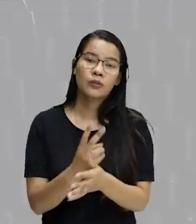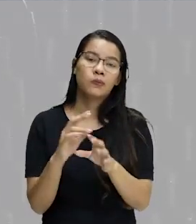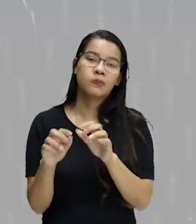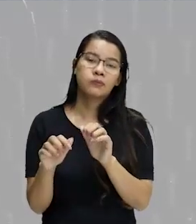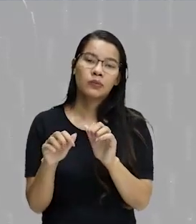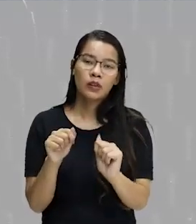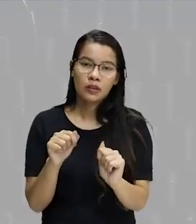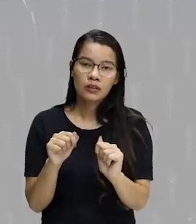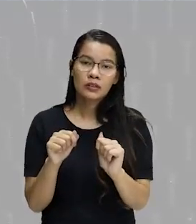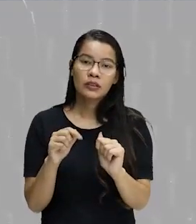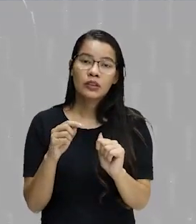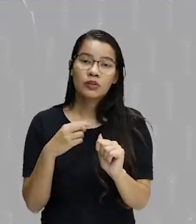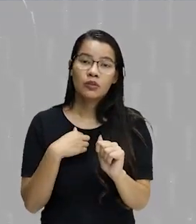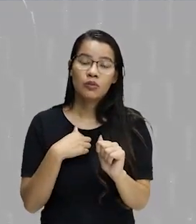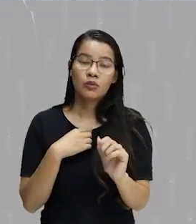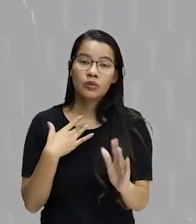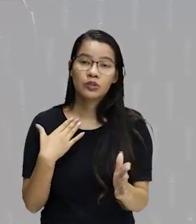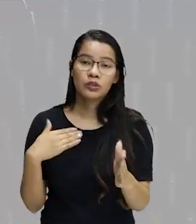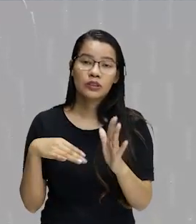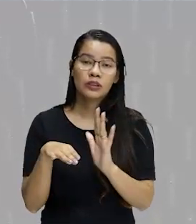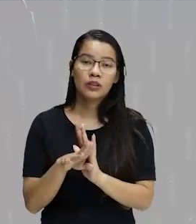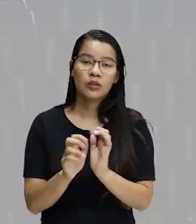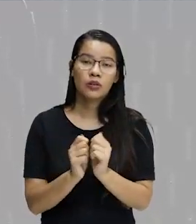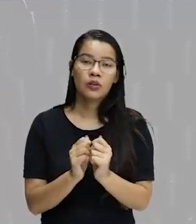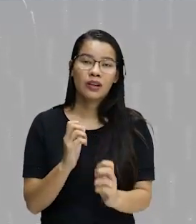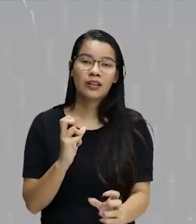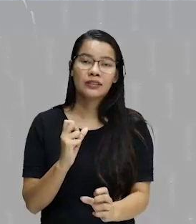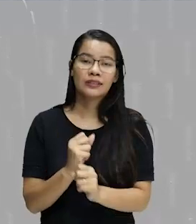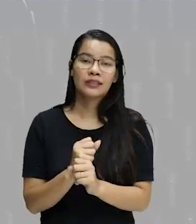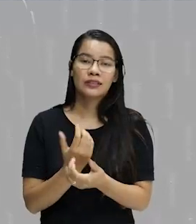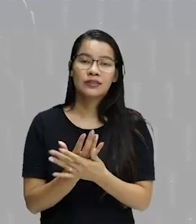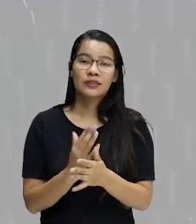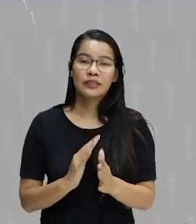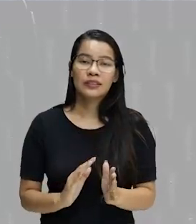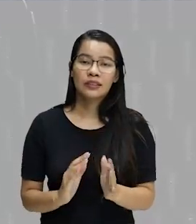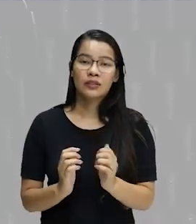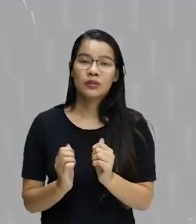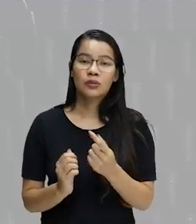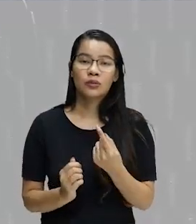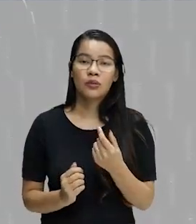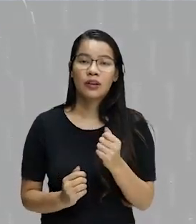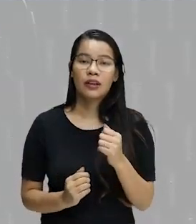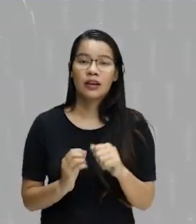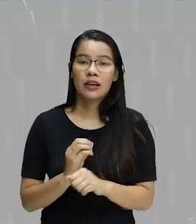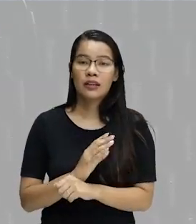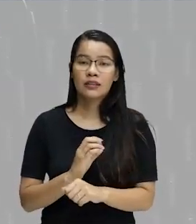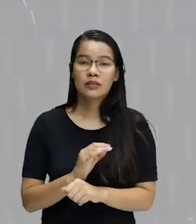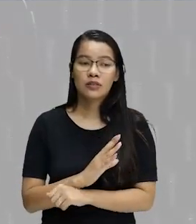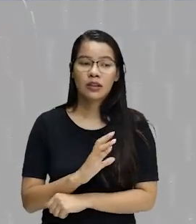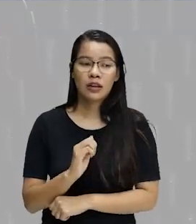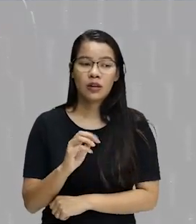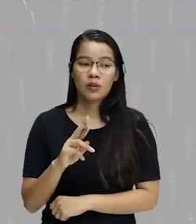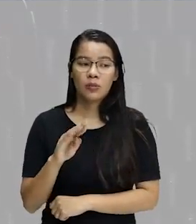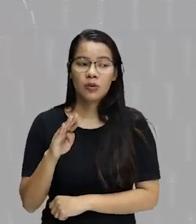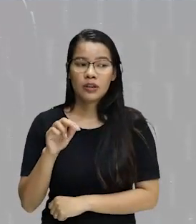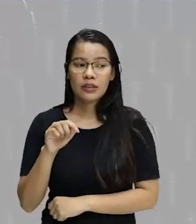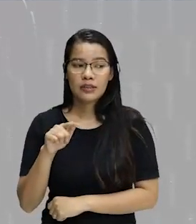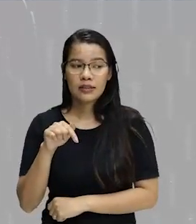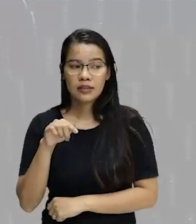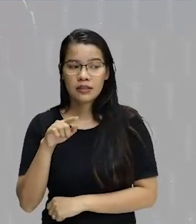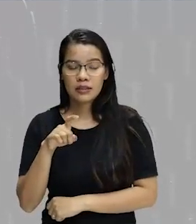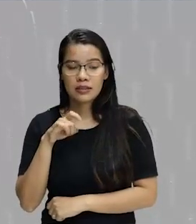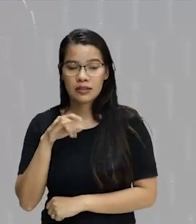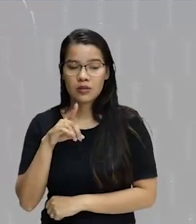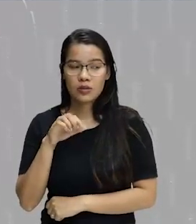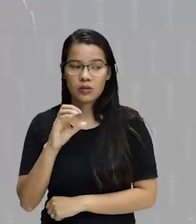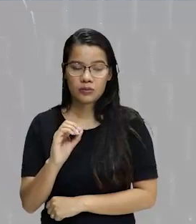oxidação e eu vou chegar como resultado final um ácido carboxílico. Então,